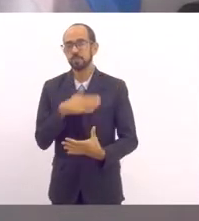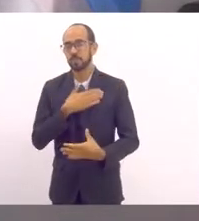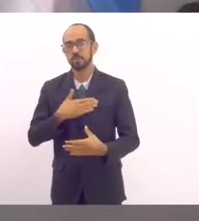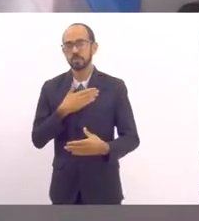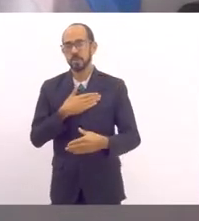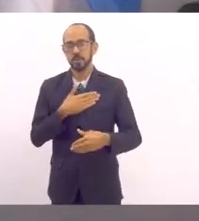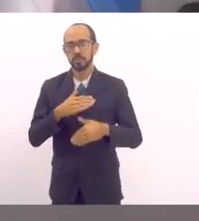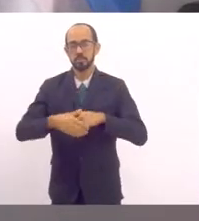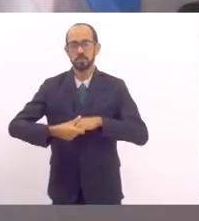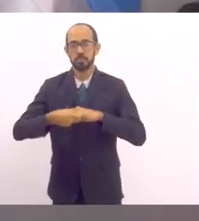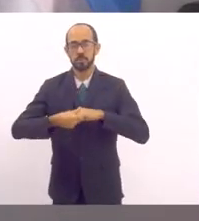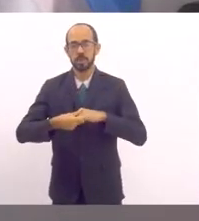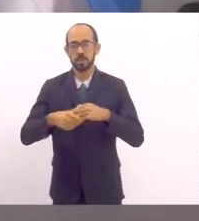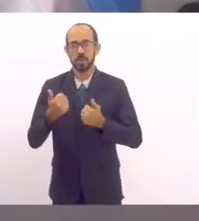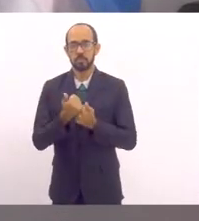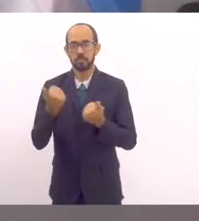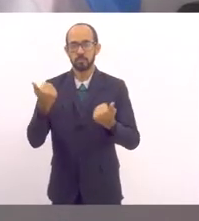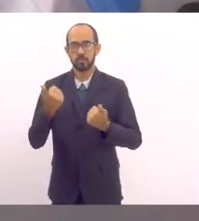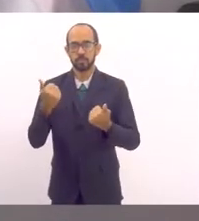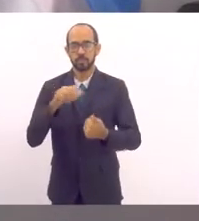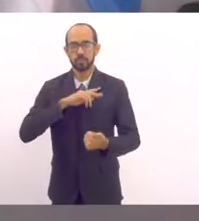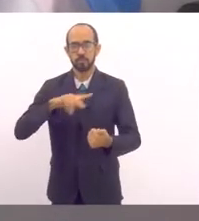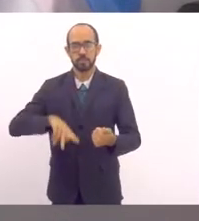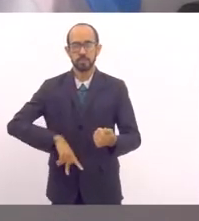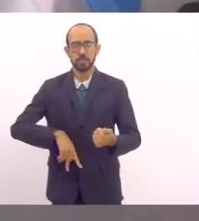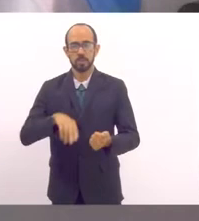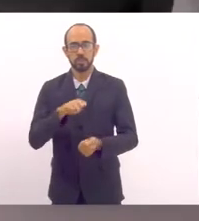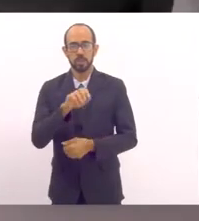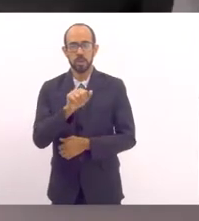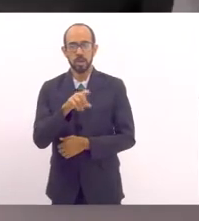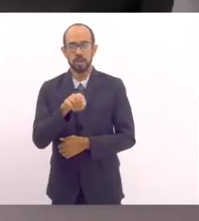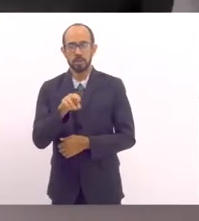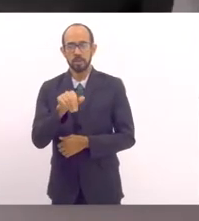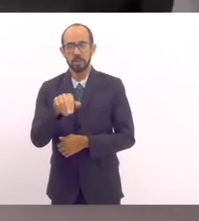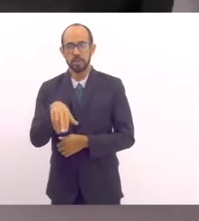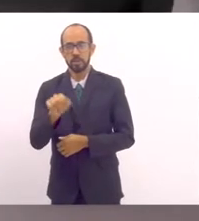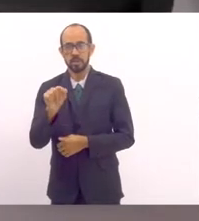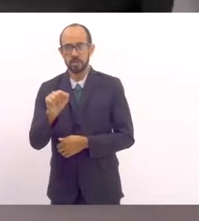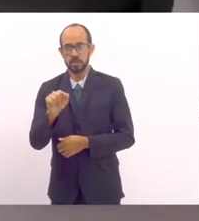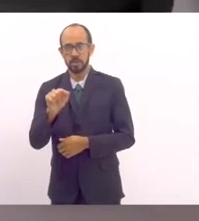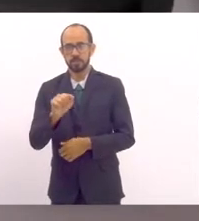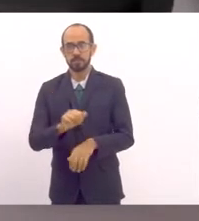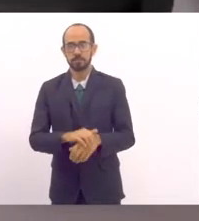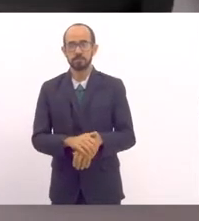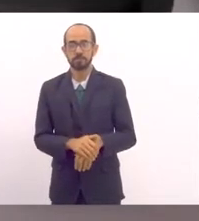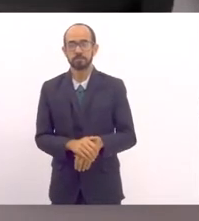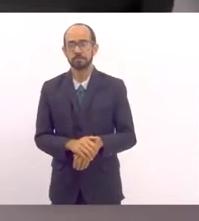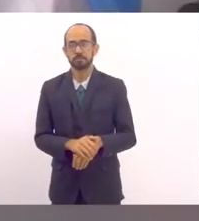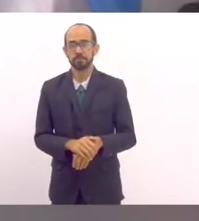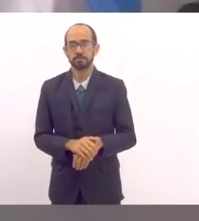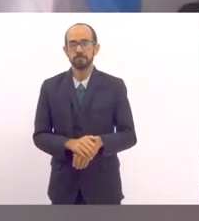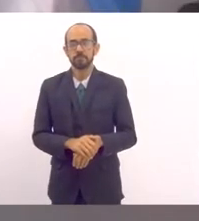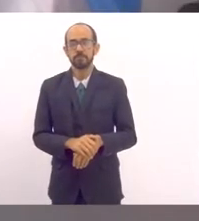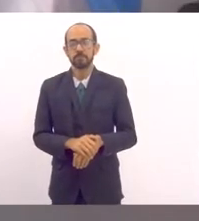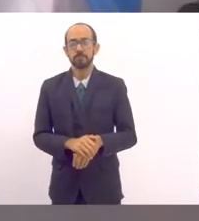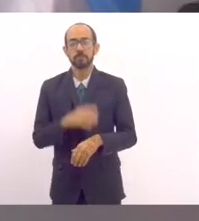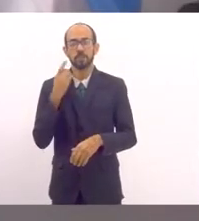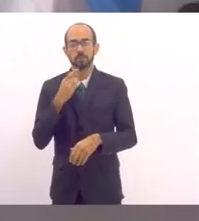vice-presidente da Comissão de Turismo, a deputada estadual Adriana Baltazar. Queria saudar também a